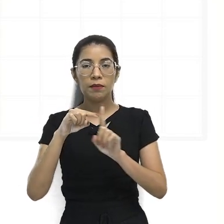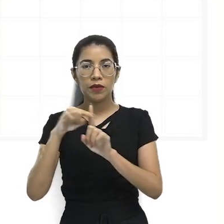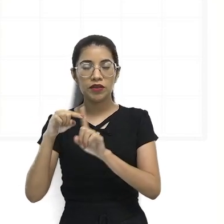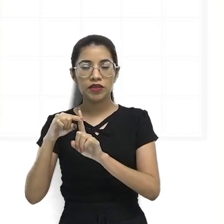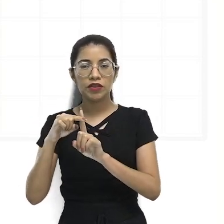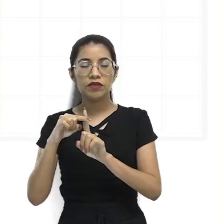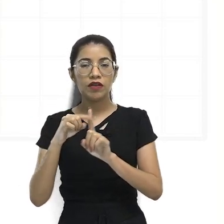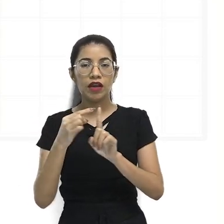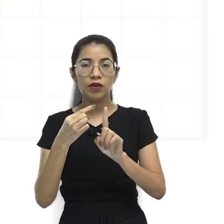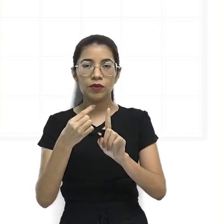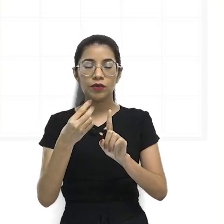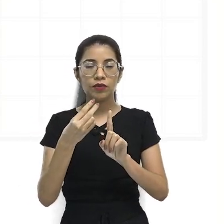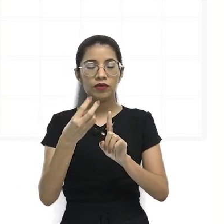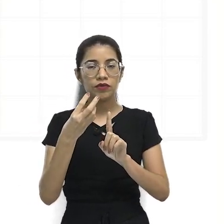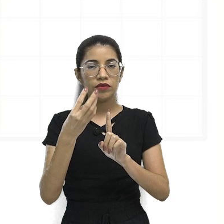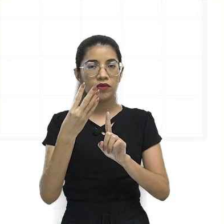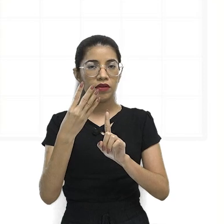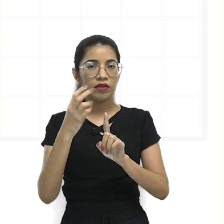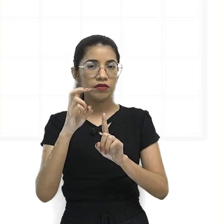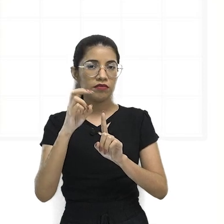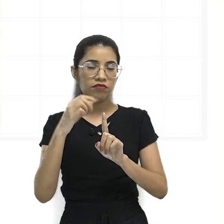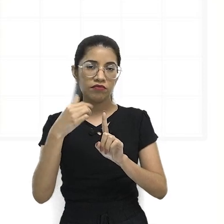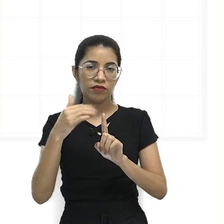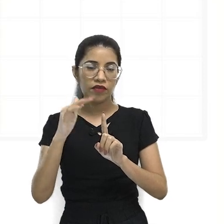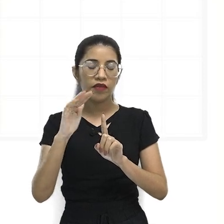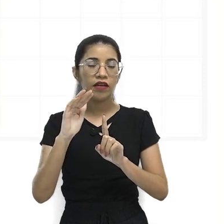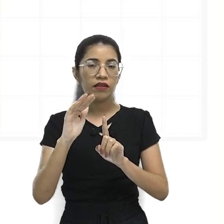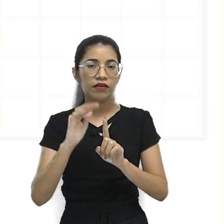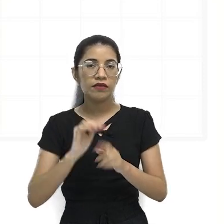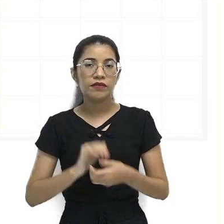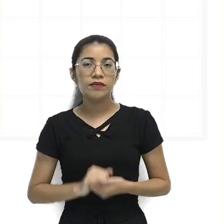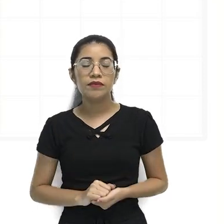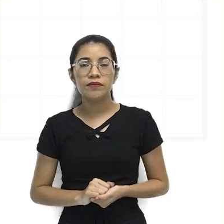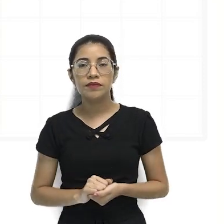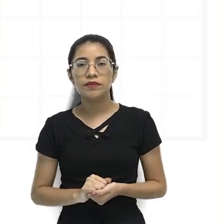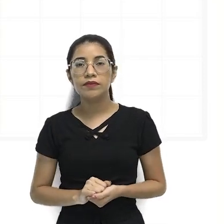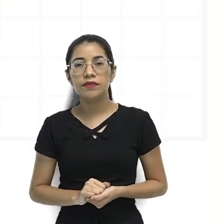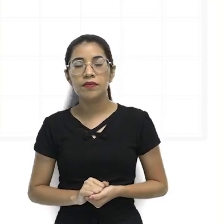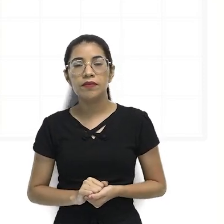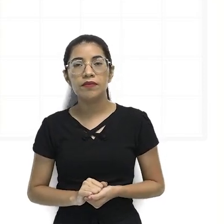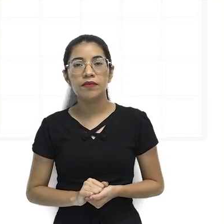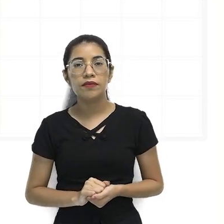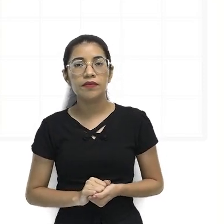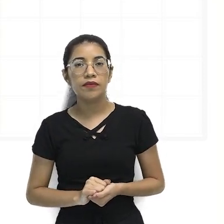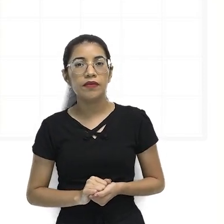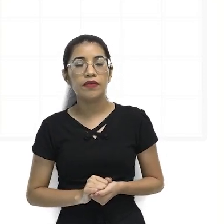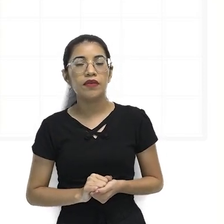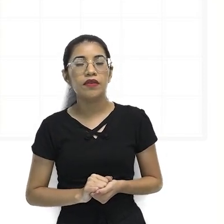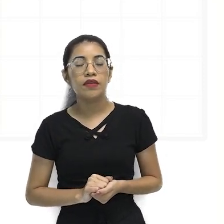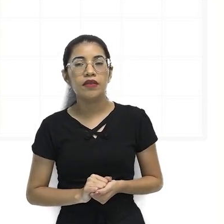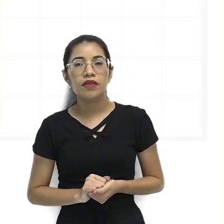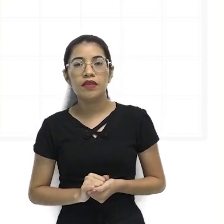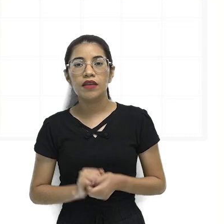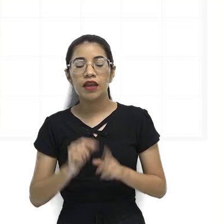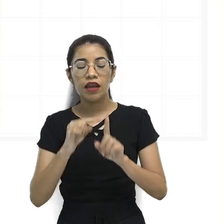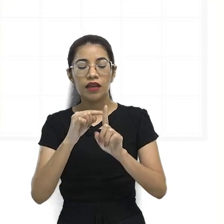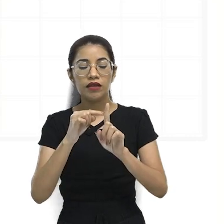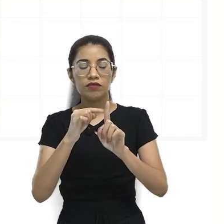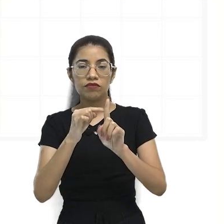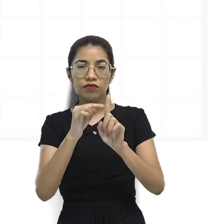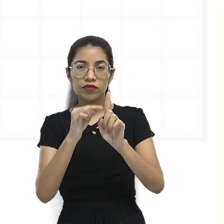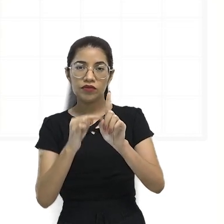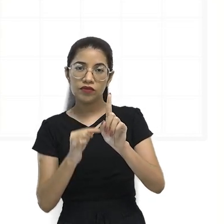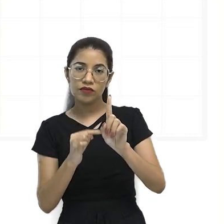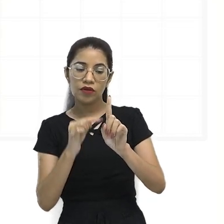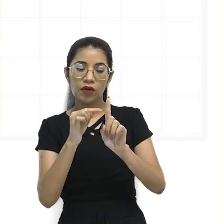depois começa aqui 1, 2, 3 positivo, tá? Para a parte de